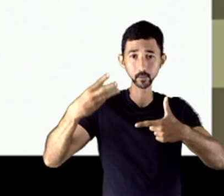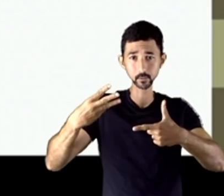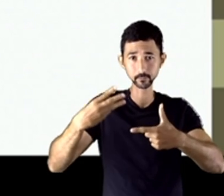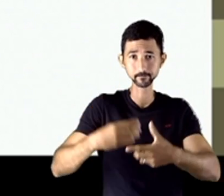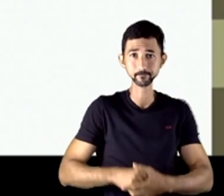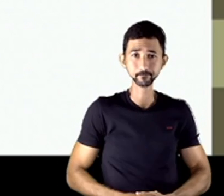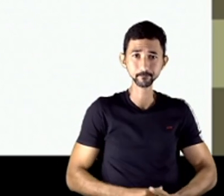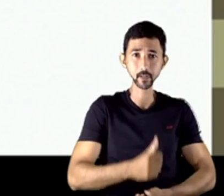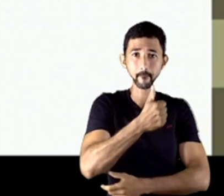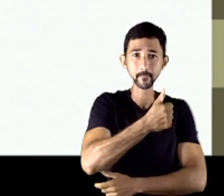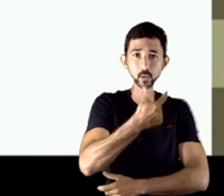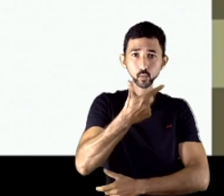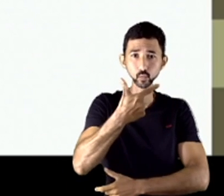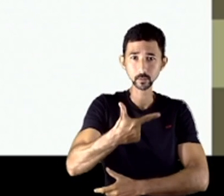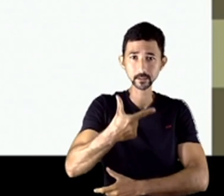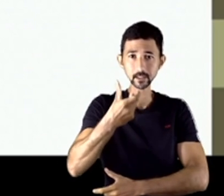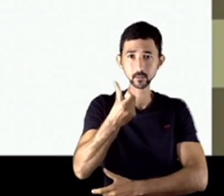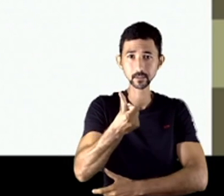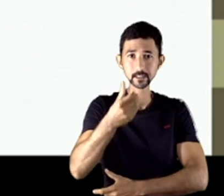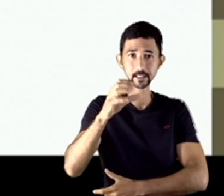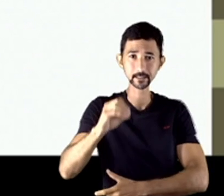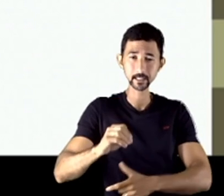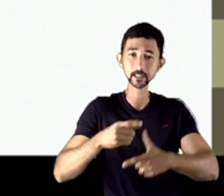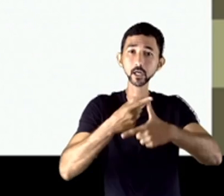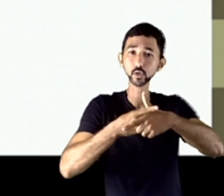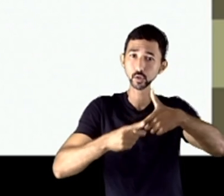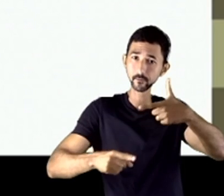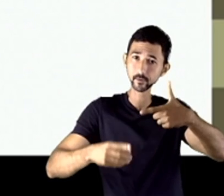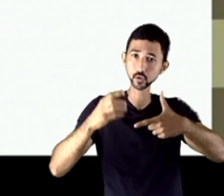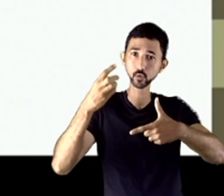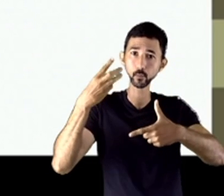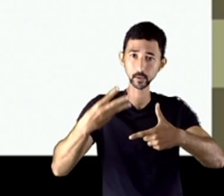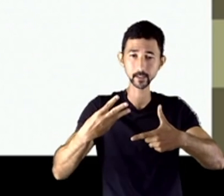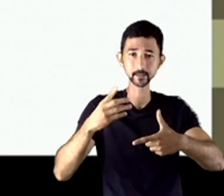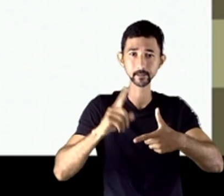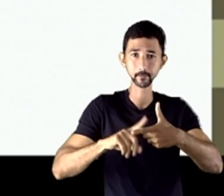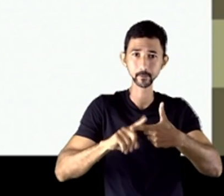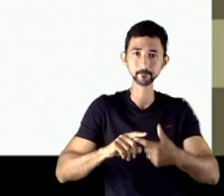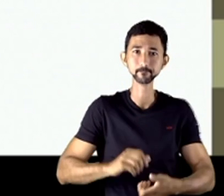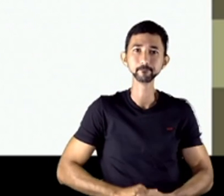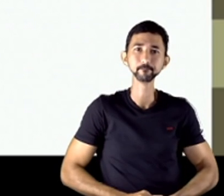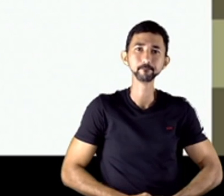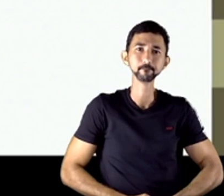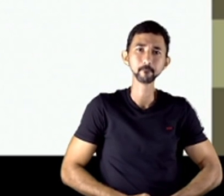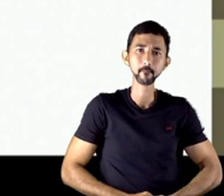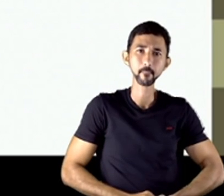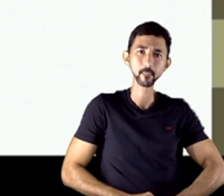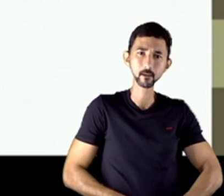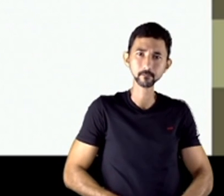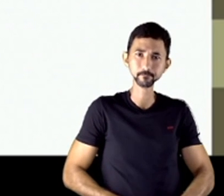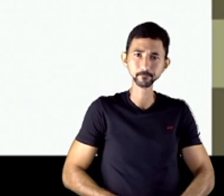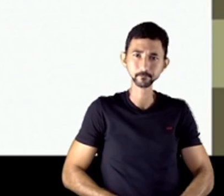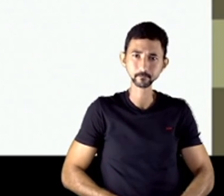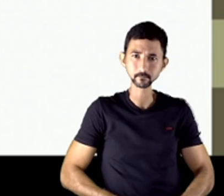3. Então, 1.260 também é divisível por 3. Então, 3,